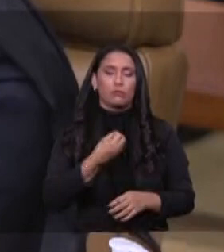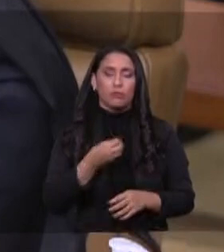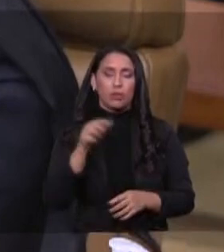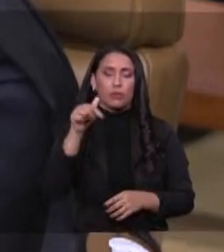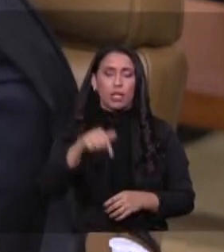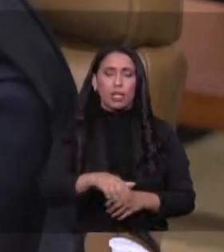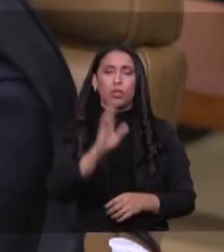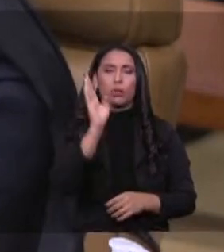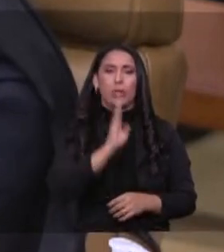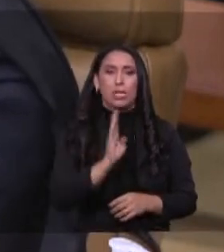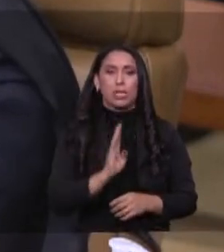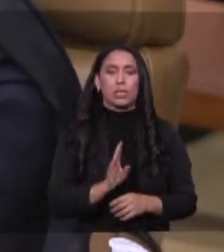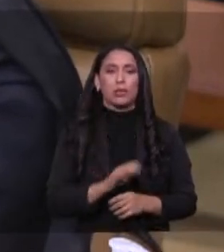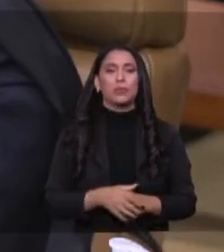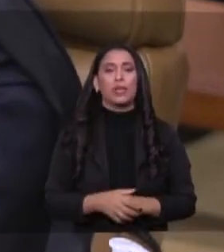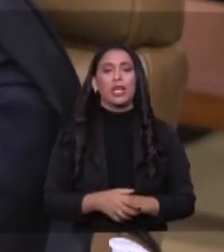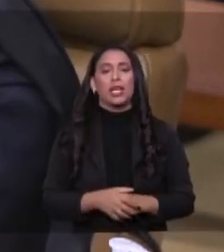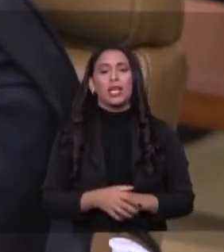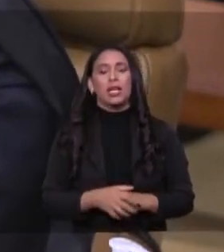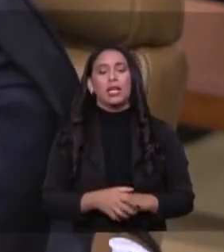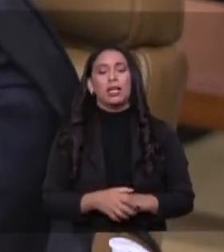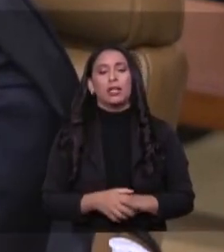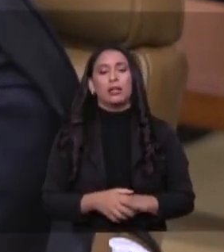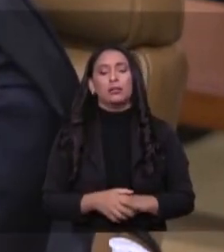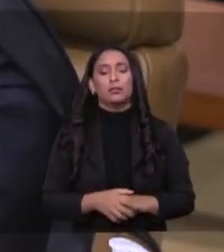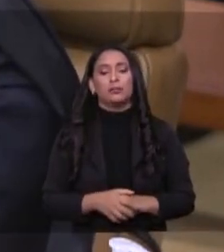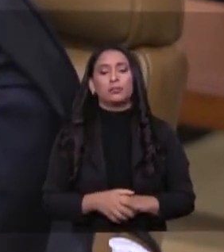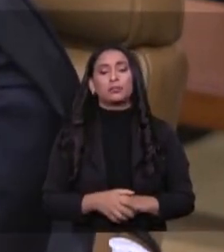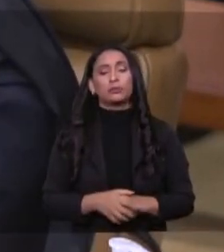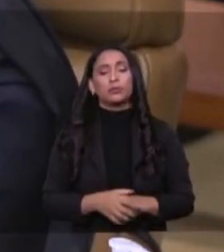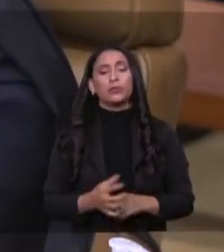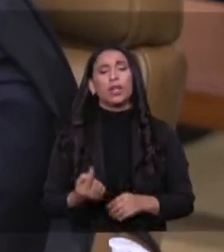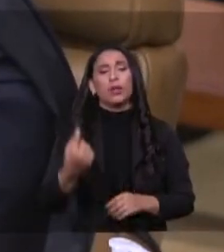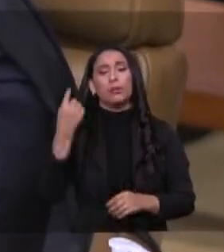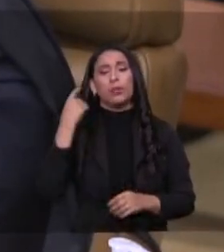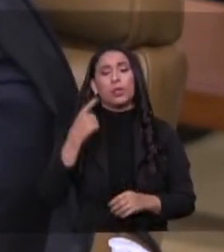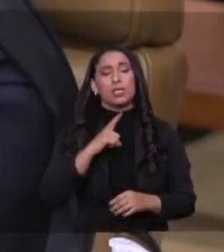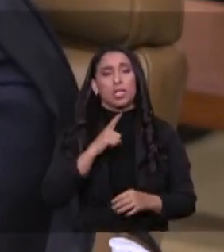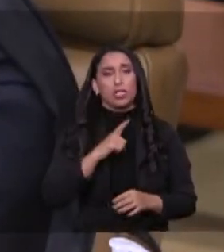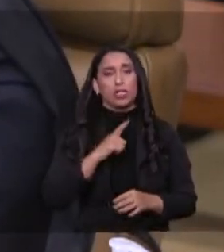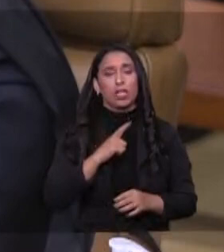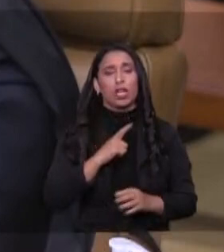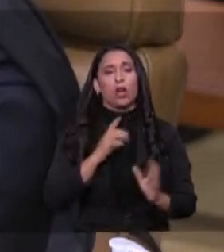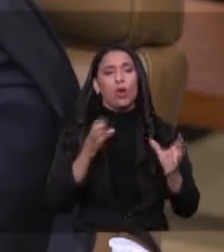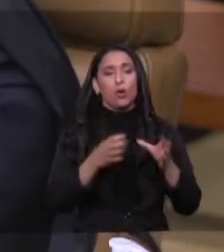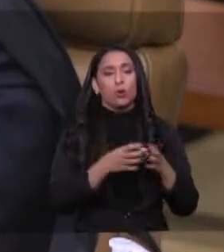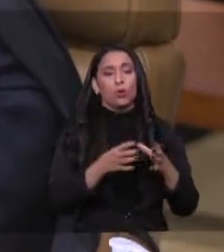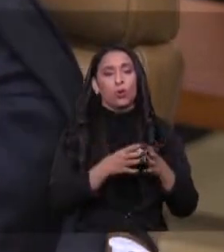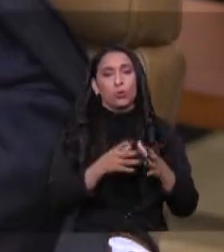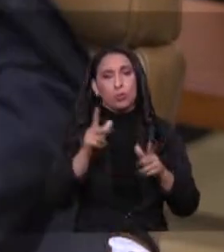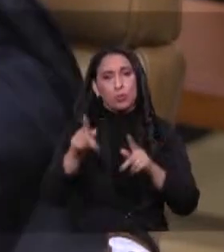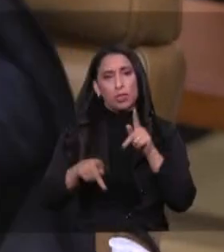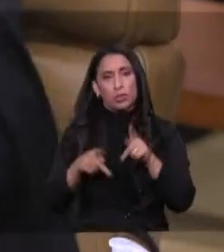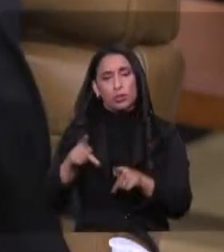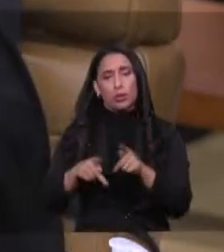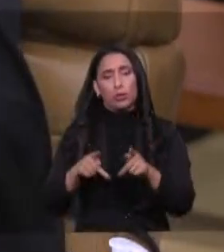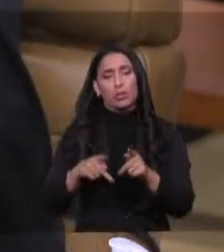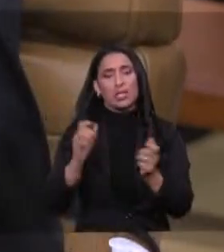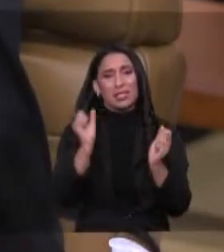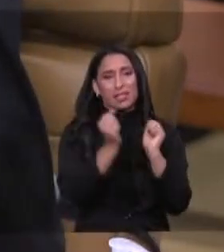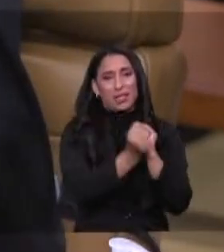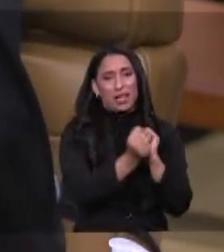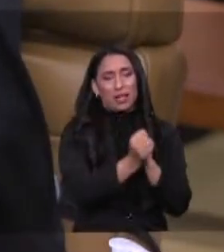Dados daquela época, infelizmente, ainda dividiam o país entre livres e escravos,